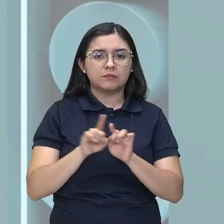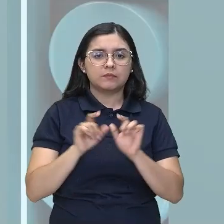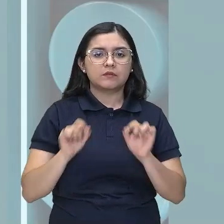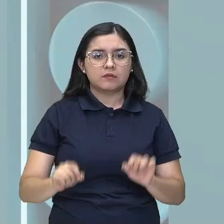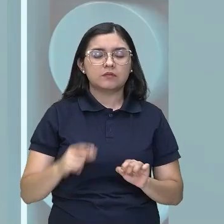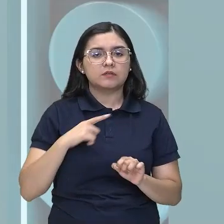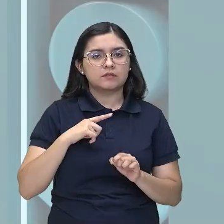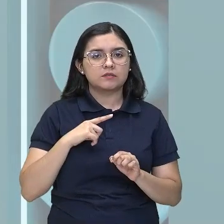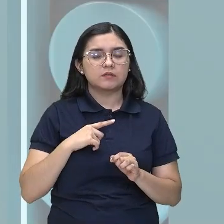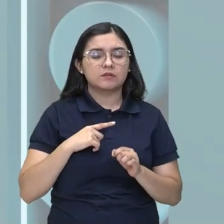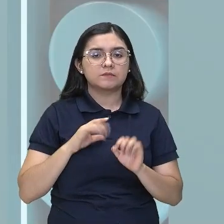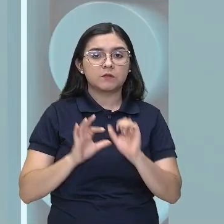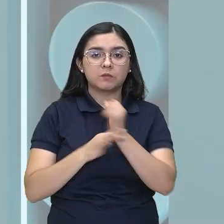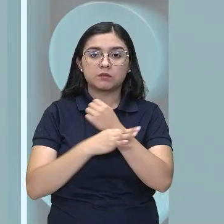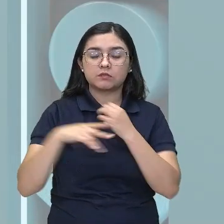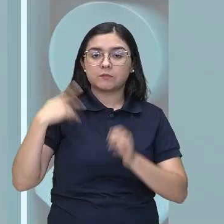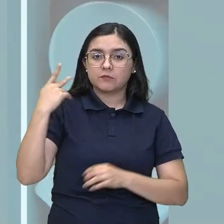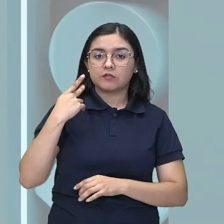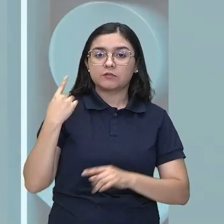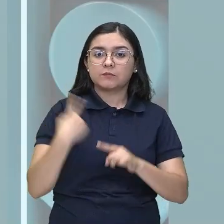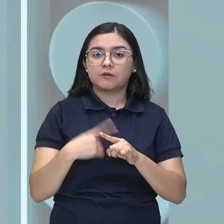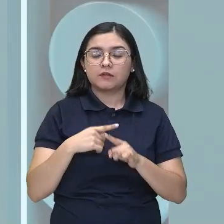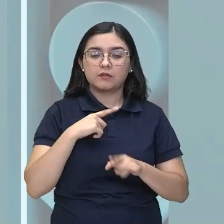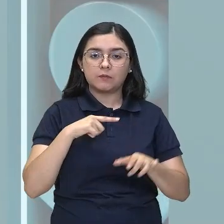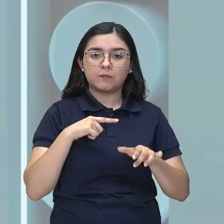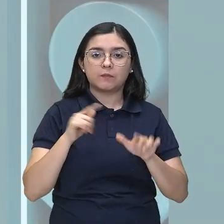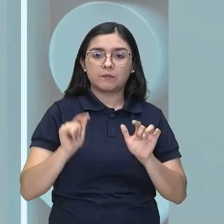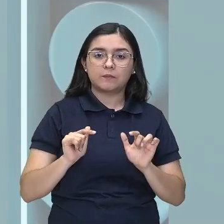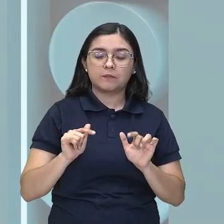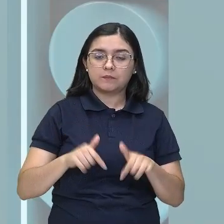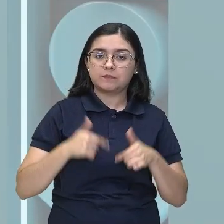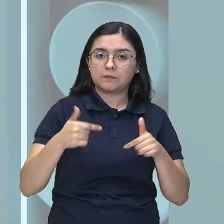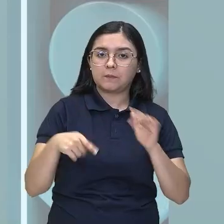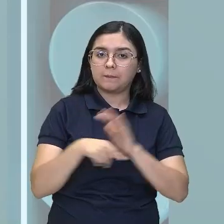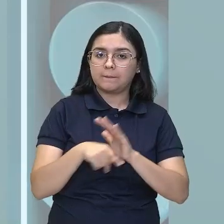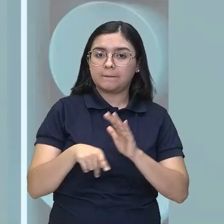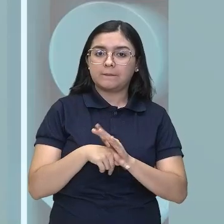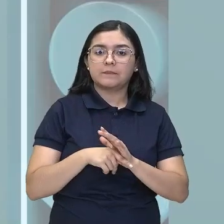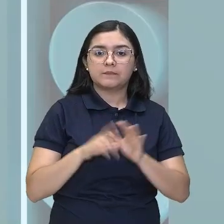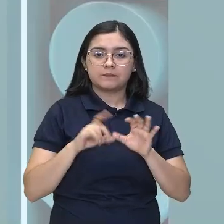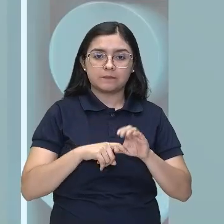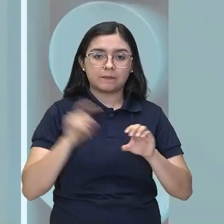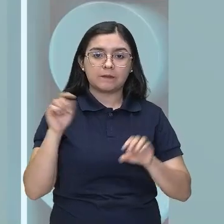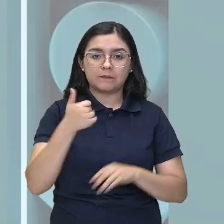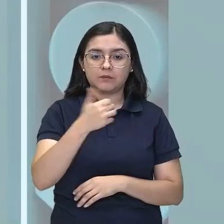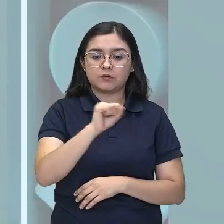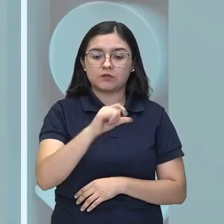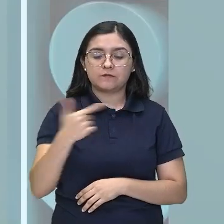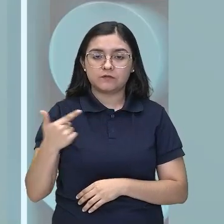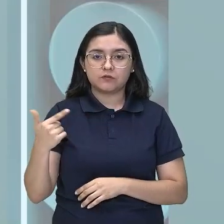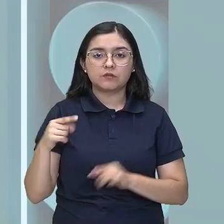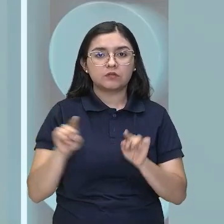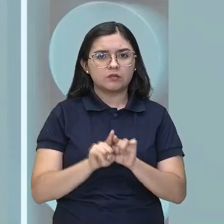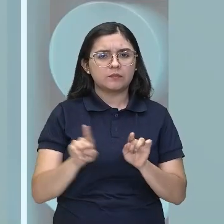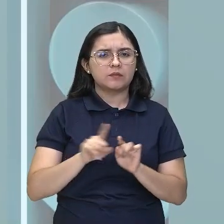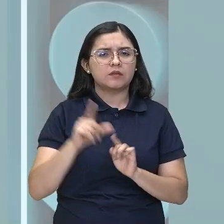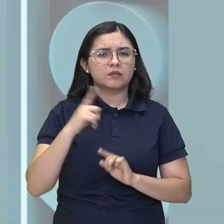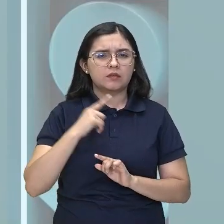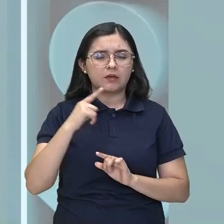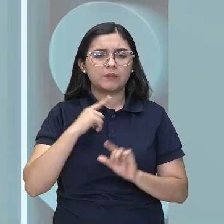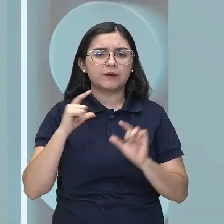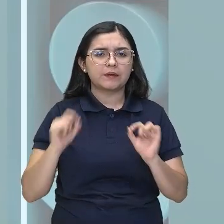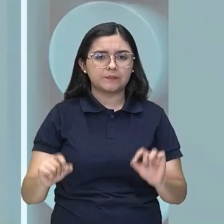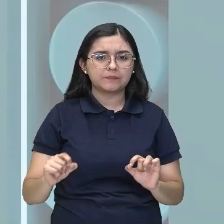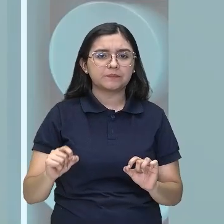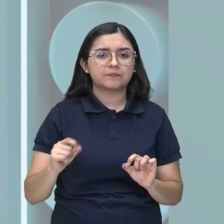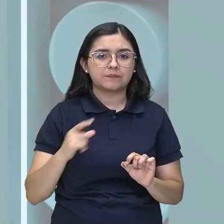instabilidade política, afinal de contas, existe um movimento de independência que acontece em 1822 e, claro, isso gera